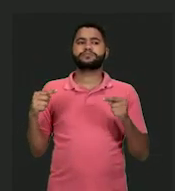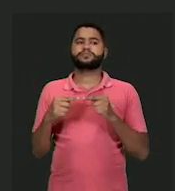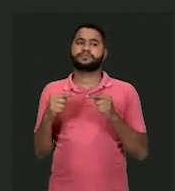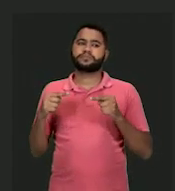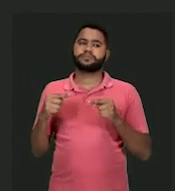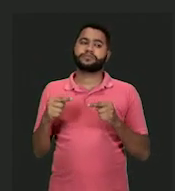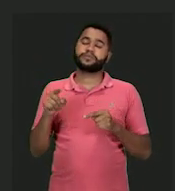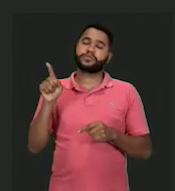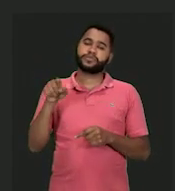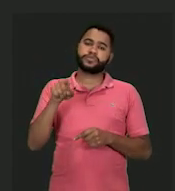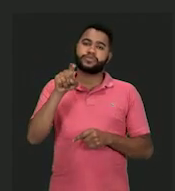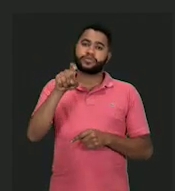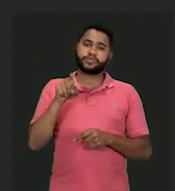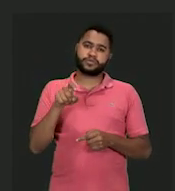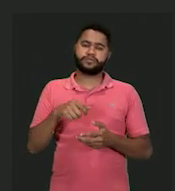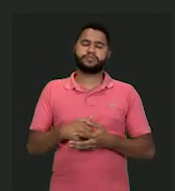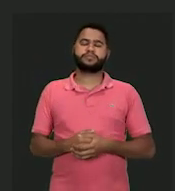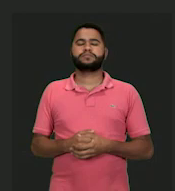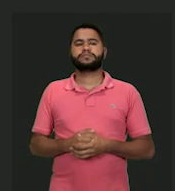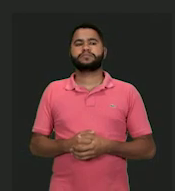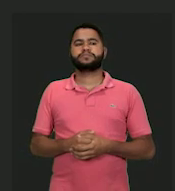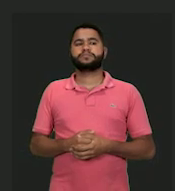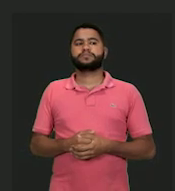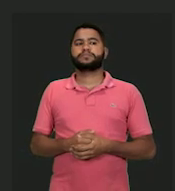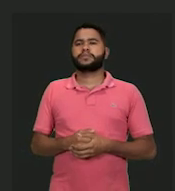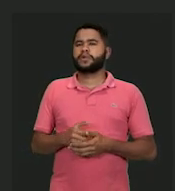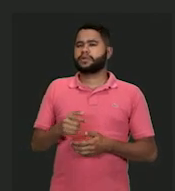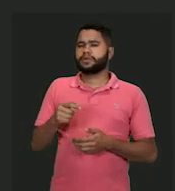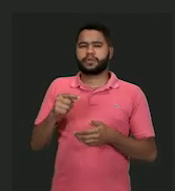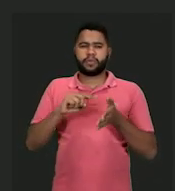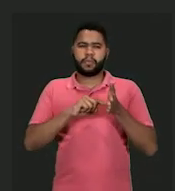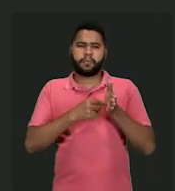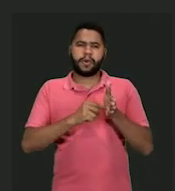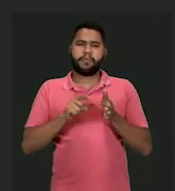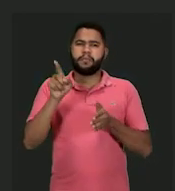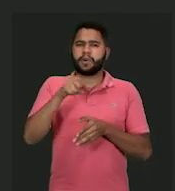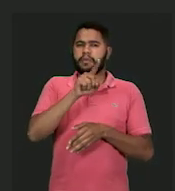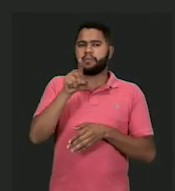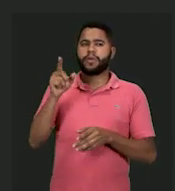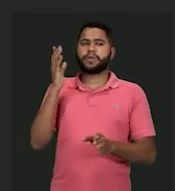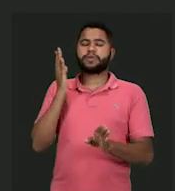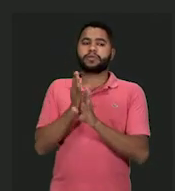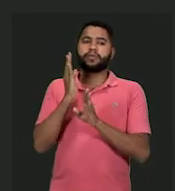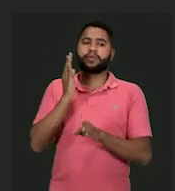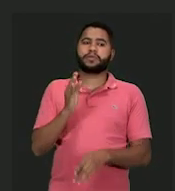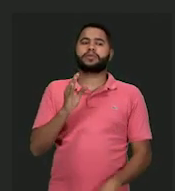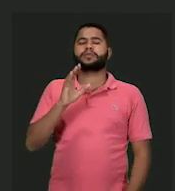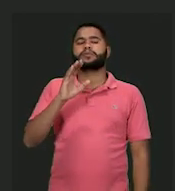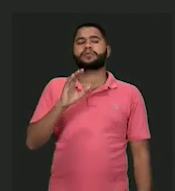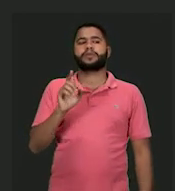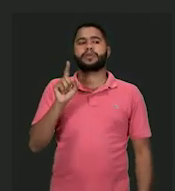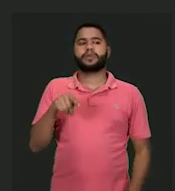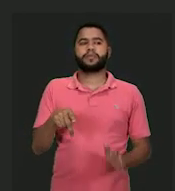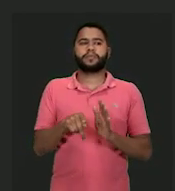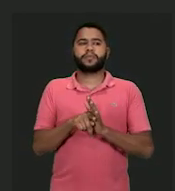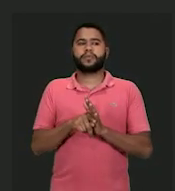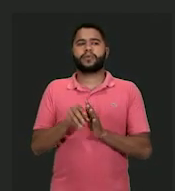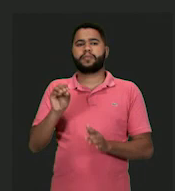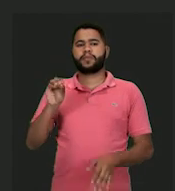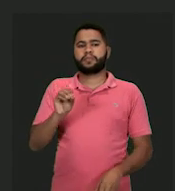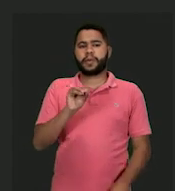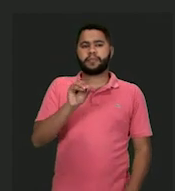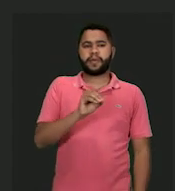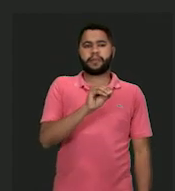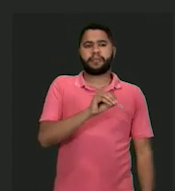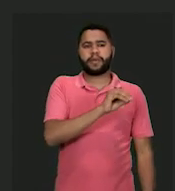a X. Fazendo essa regra de 3, a gente, né, descobre que equivale a pegar essa vírgula e deslocar 3